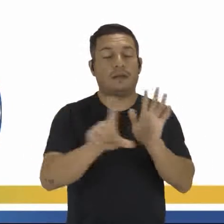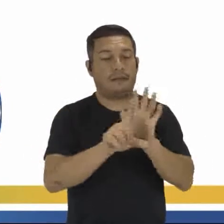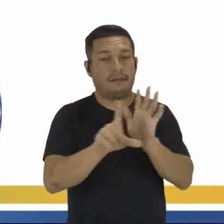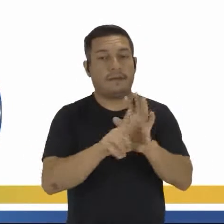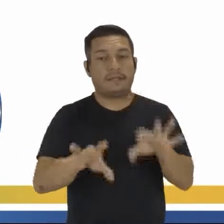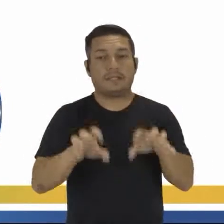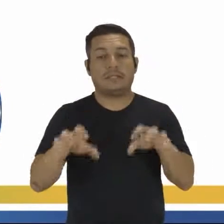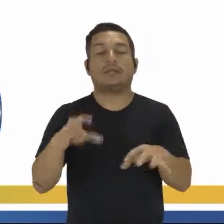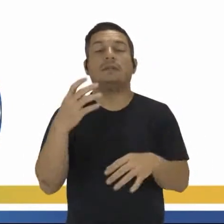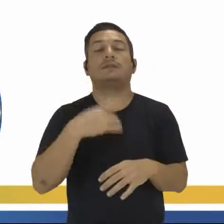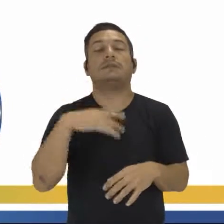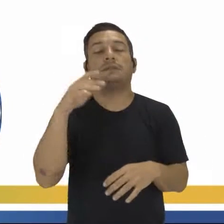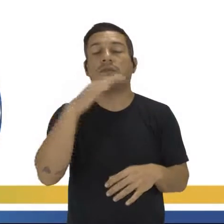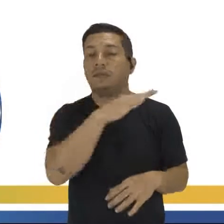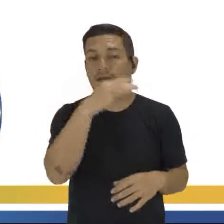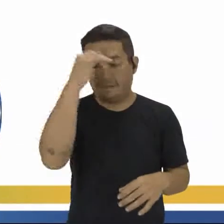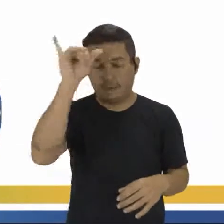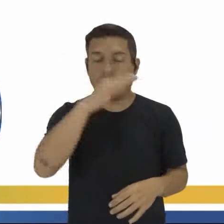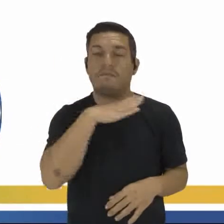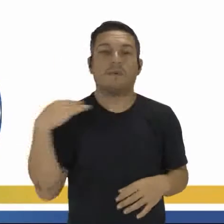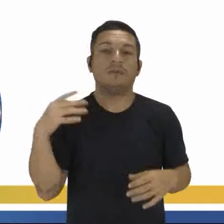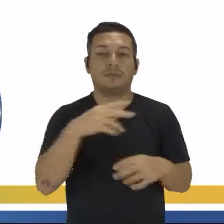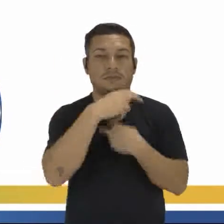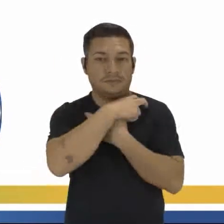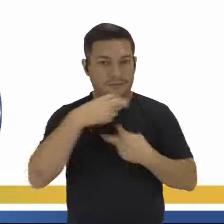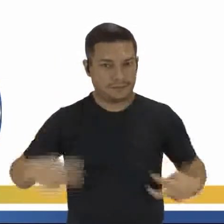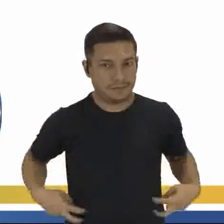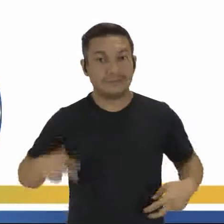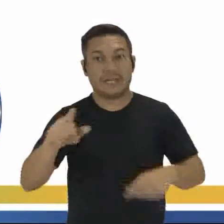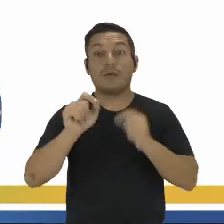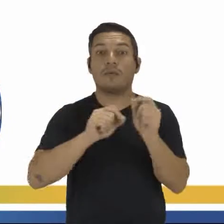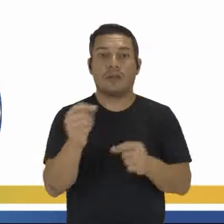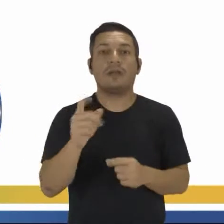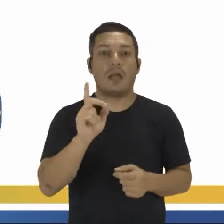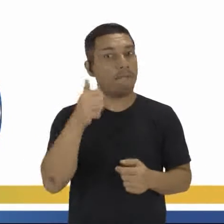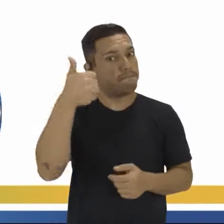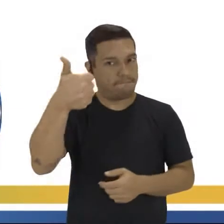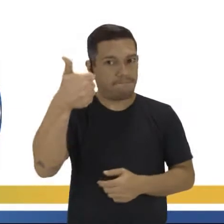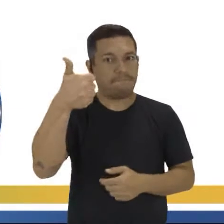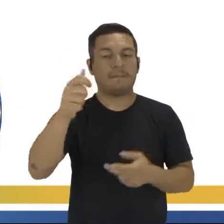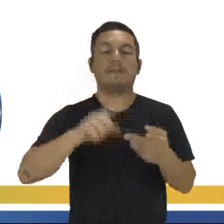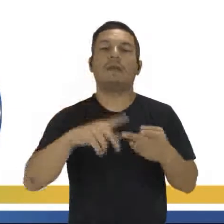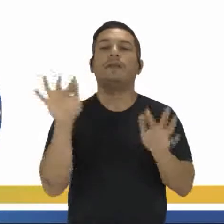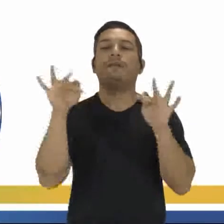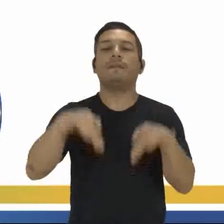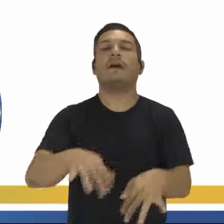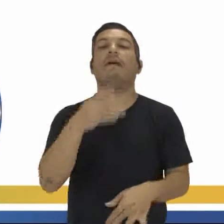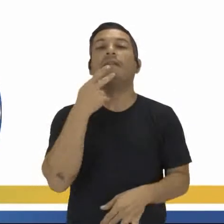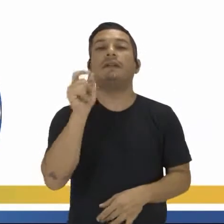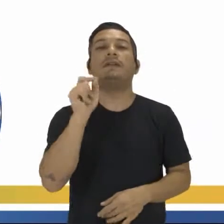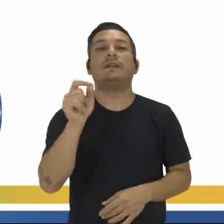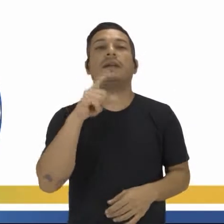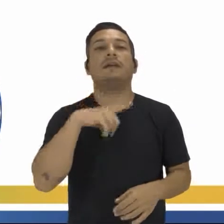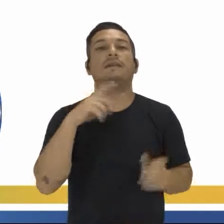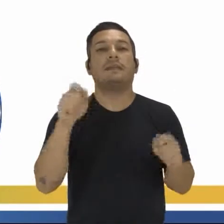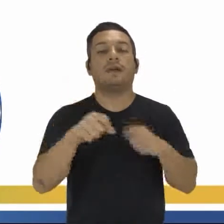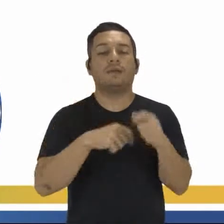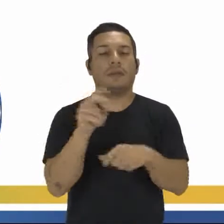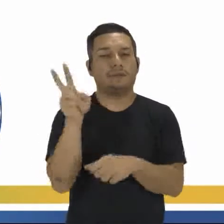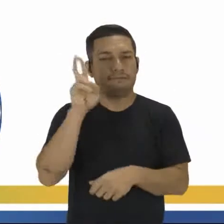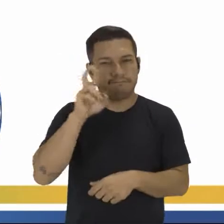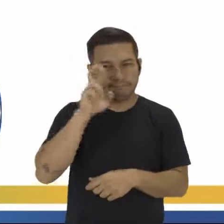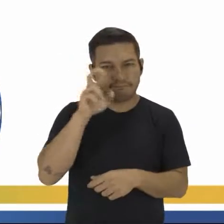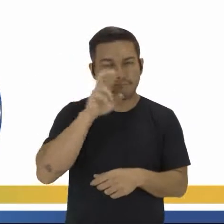acidentes e mortes no trânsito, veja que esse é um aspecto positivo. Depois, já no finalzinho, diz, no entanto, há que se fiscalizar